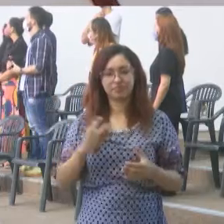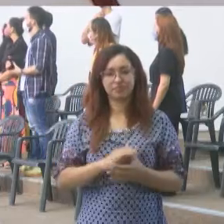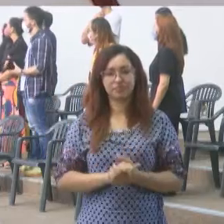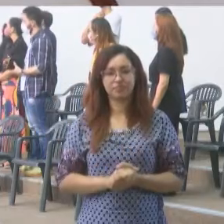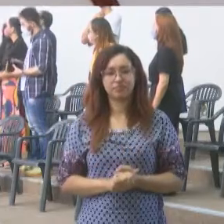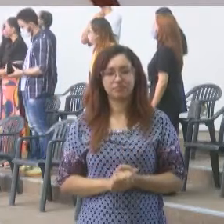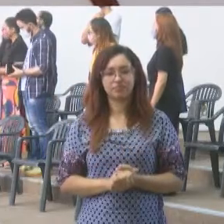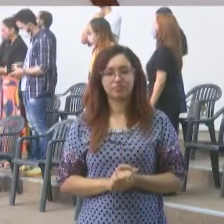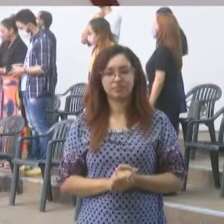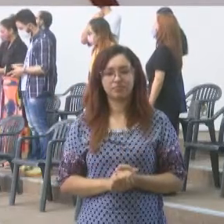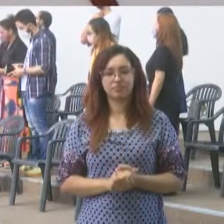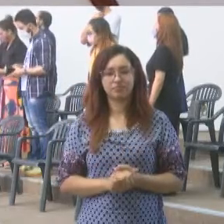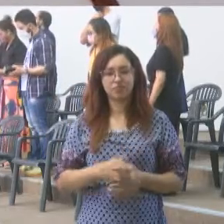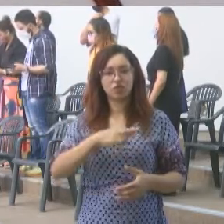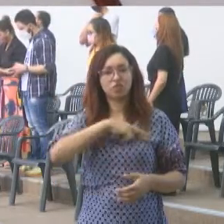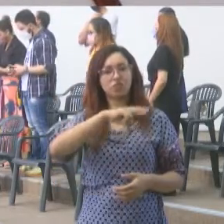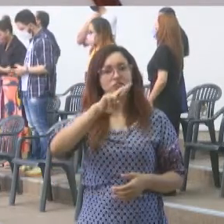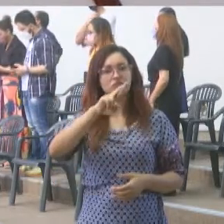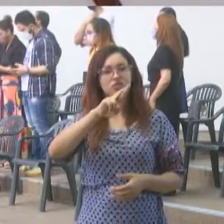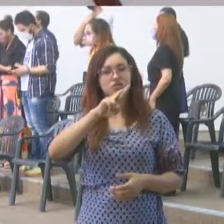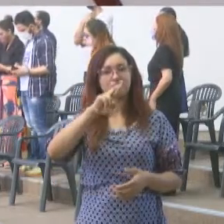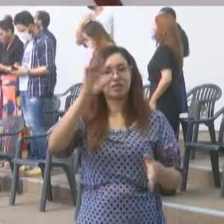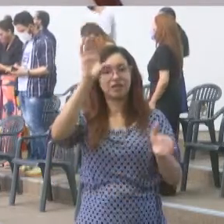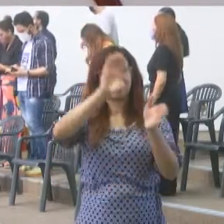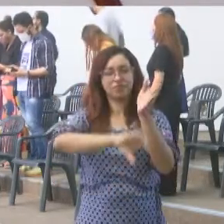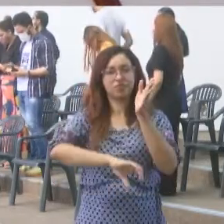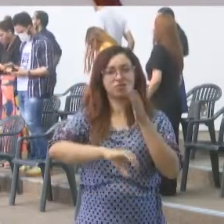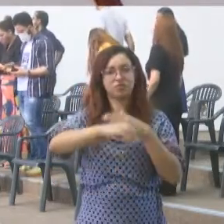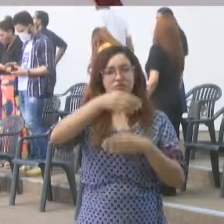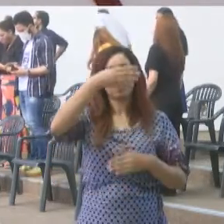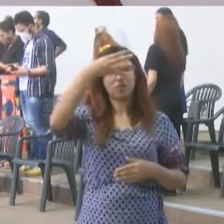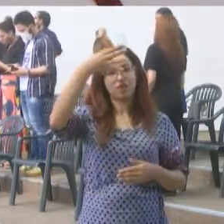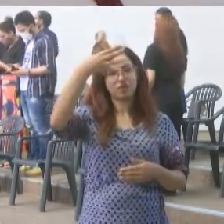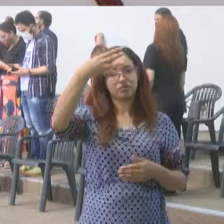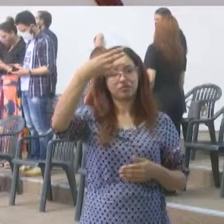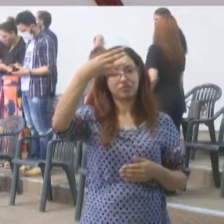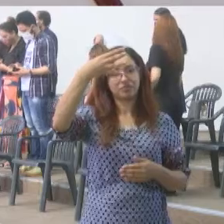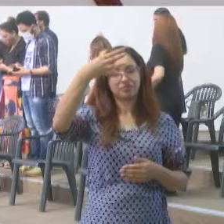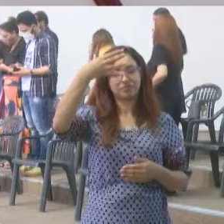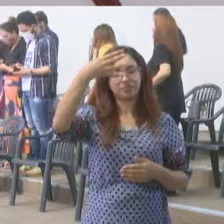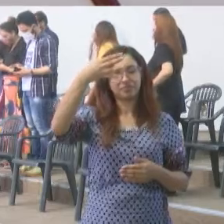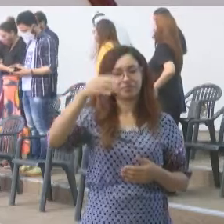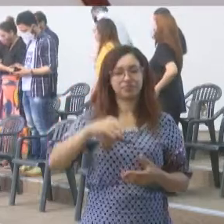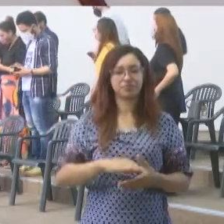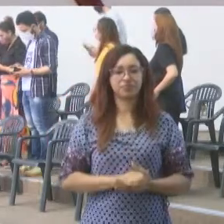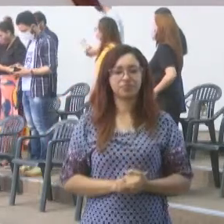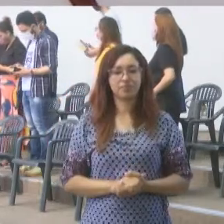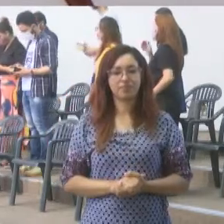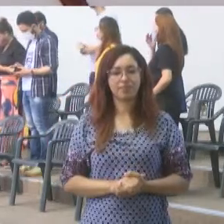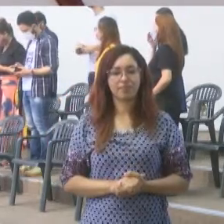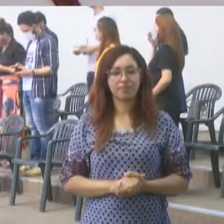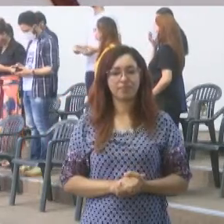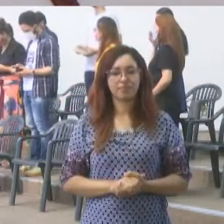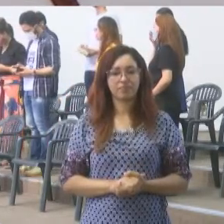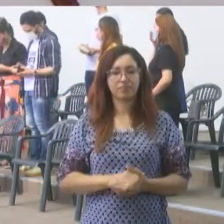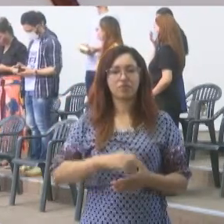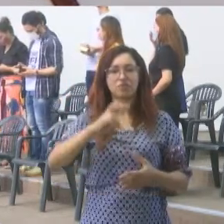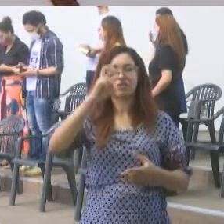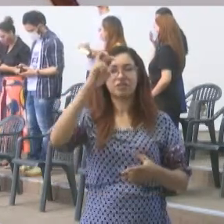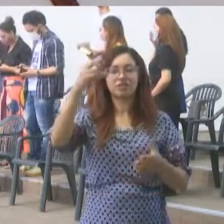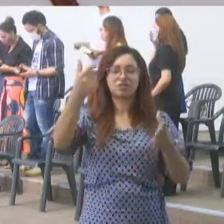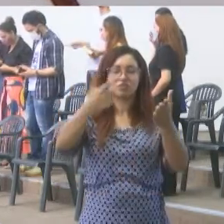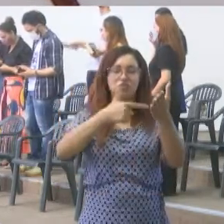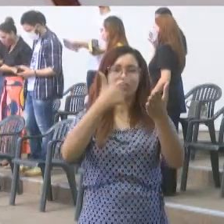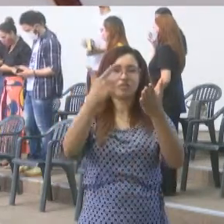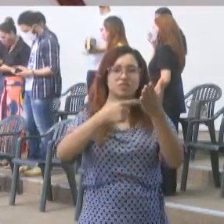Abra comigo sua Bíblia no livro de Ruth, capítulo de número 4. Nós vamos fechar hoje o quinto livro que nós